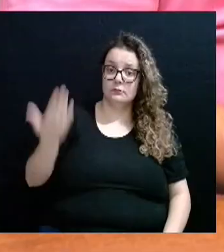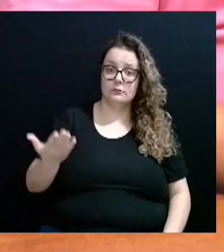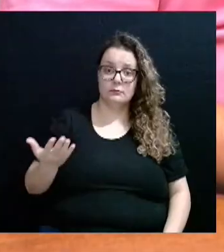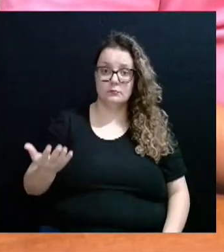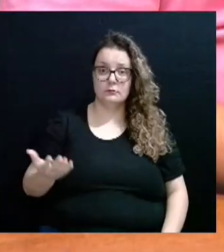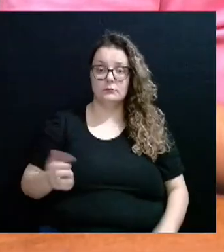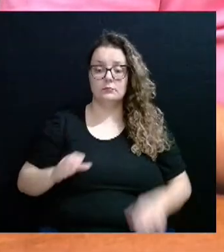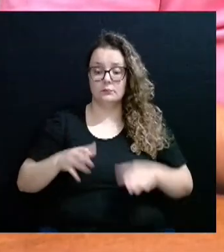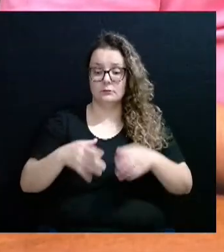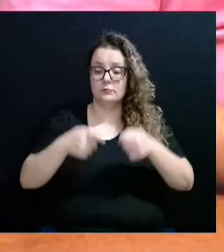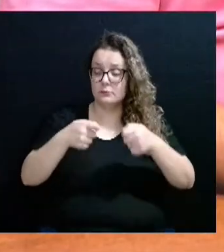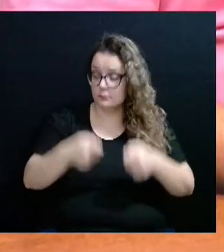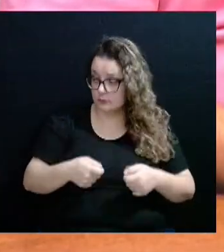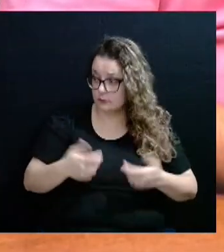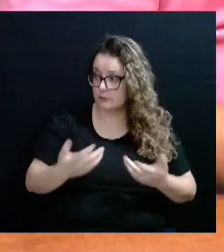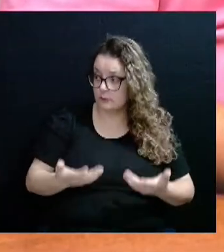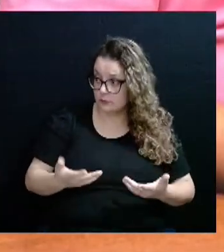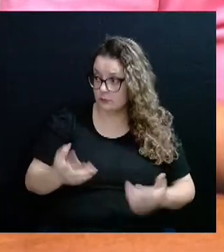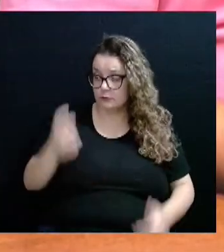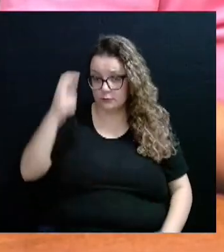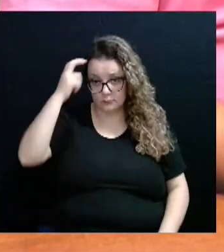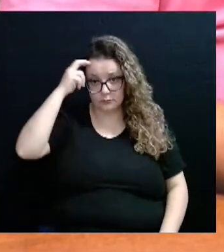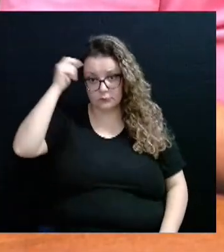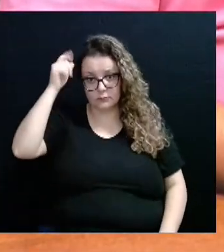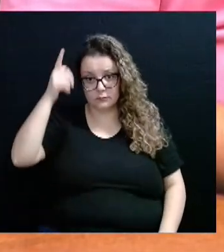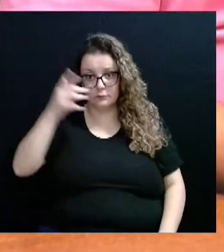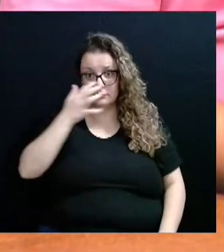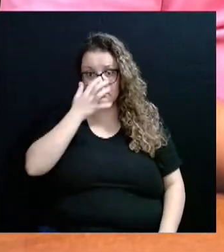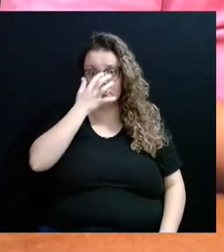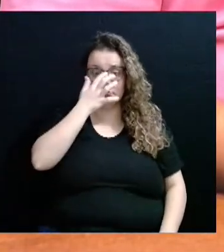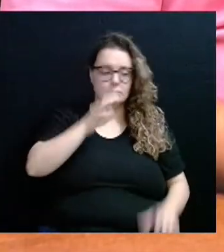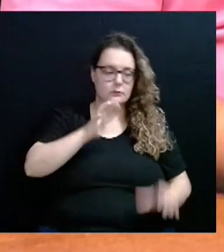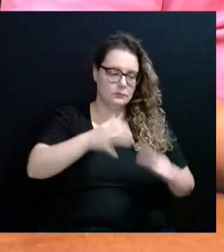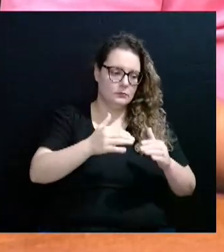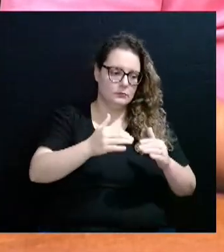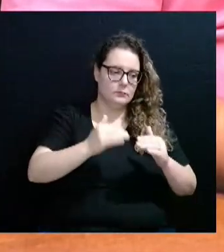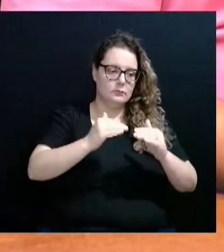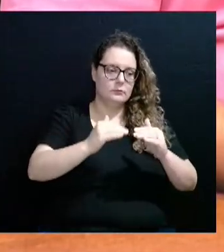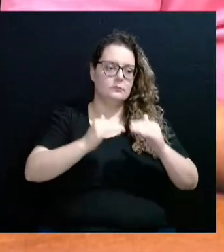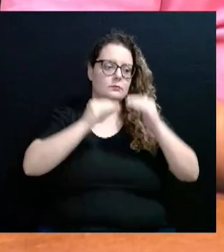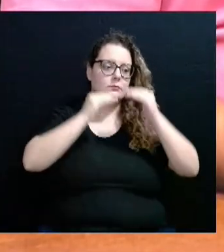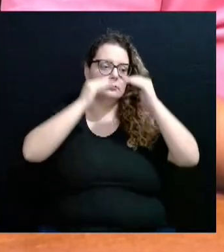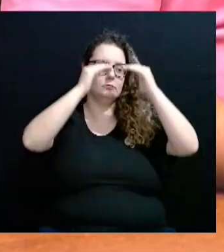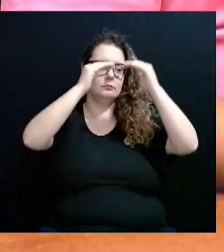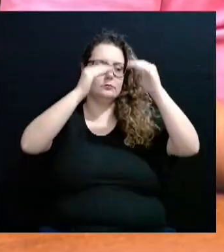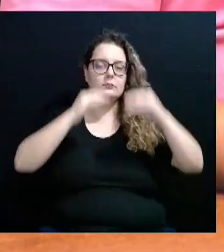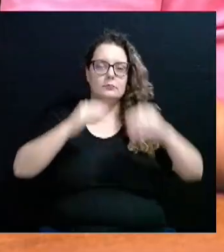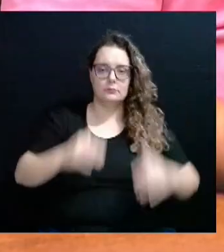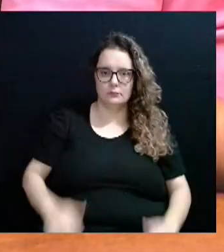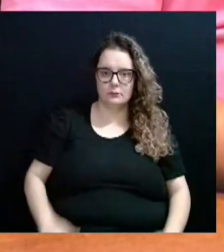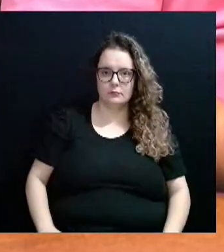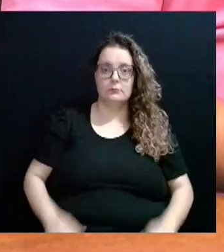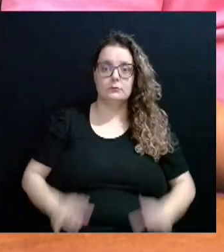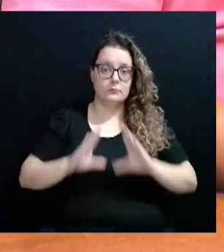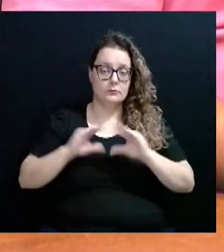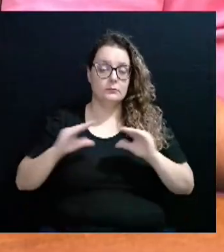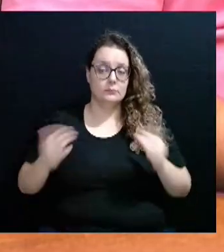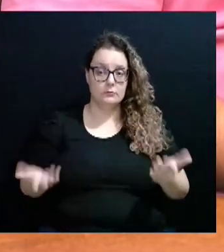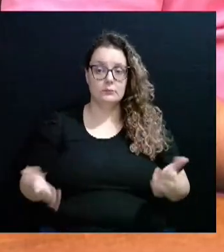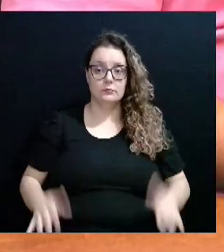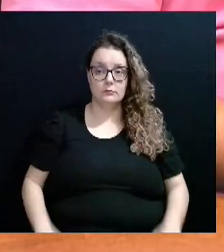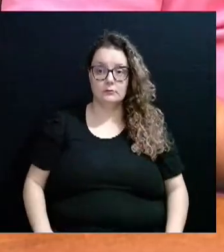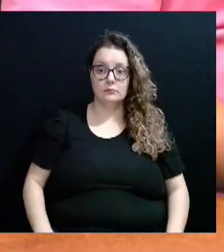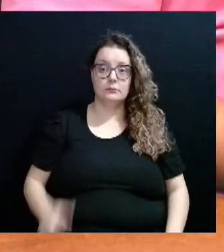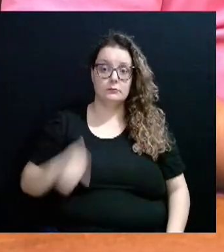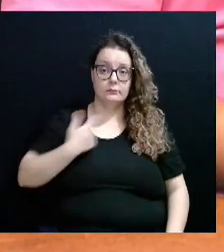consolidados, grupos culturais que já estão num patamar, já numa situação confortável, enquanto que os nossos irmãos ali